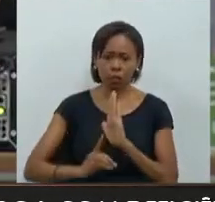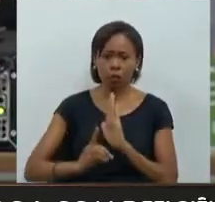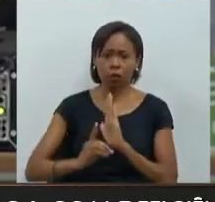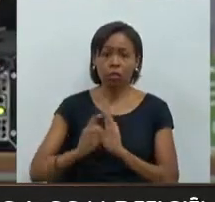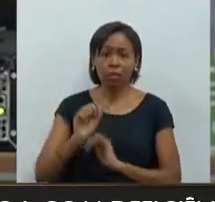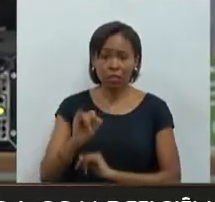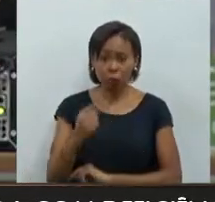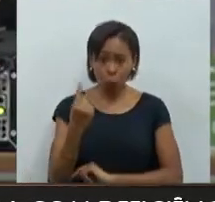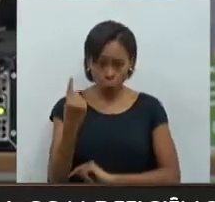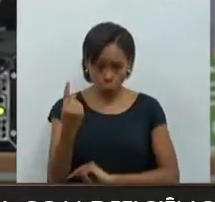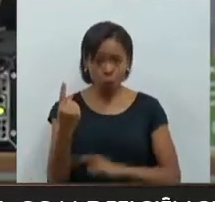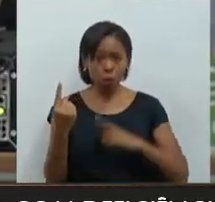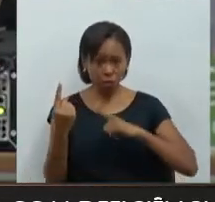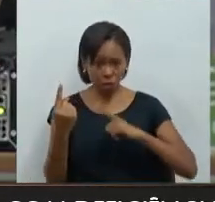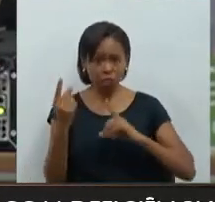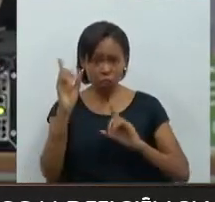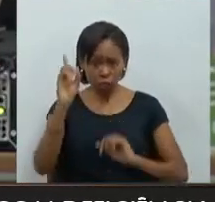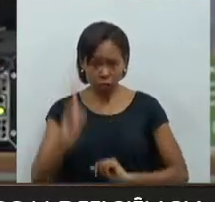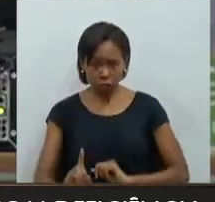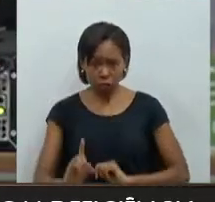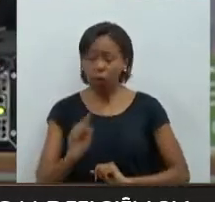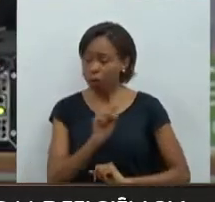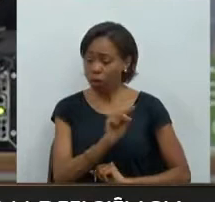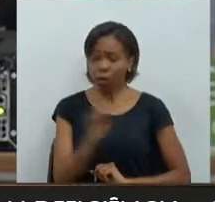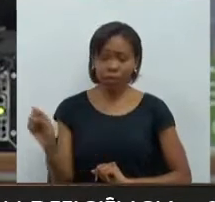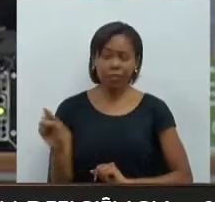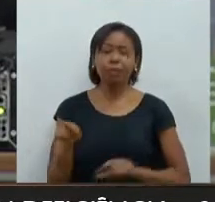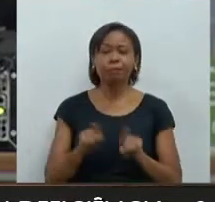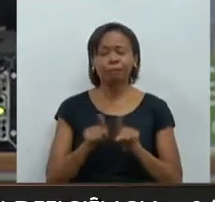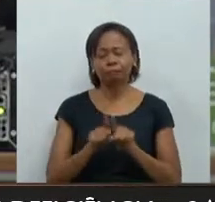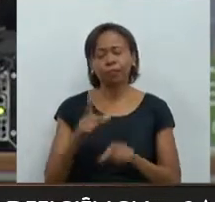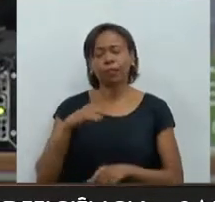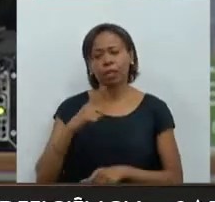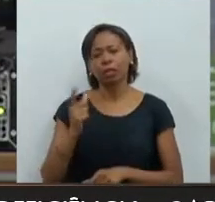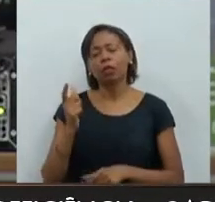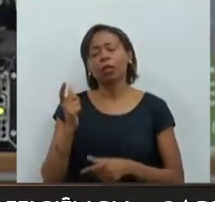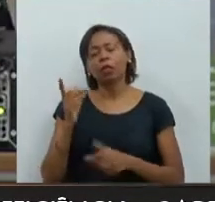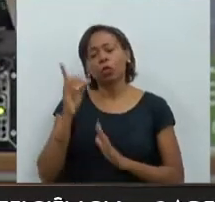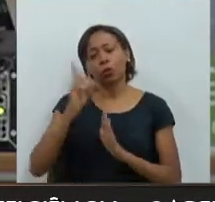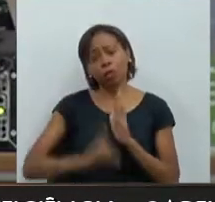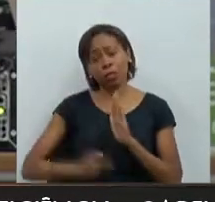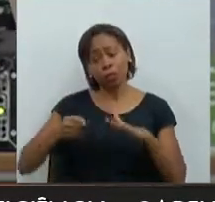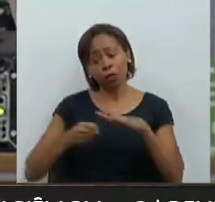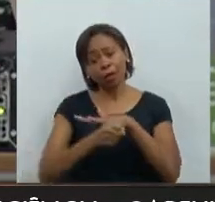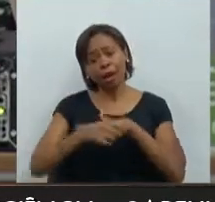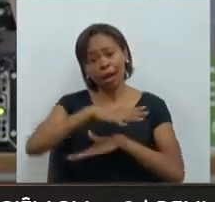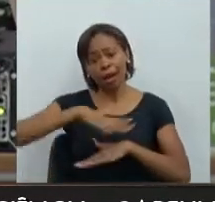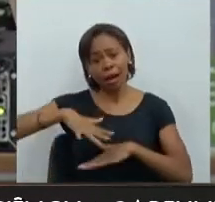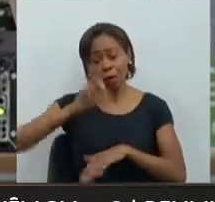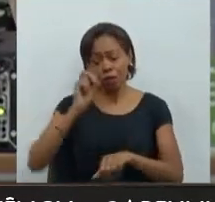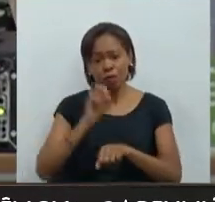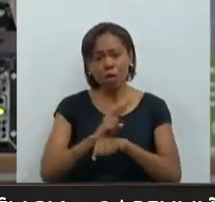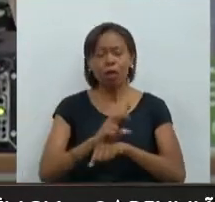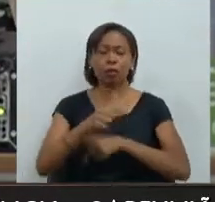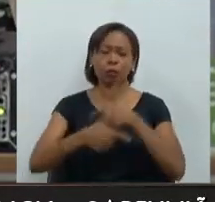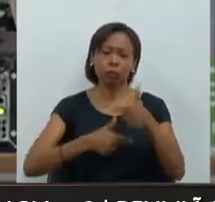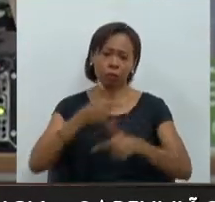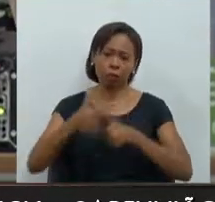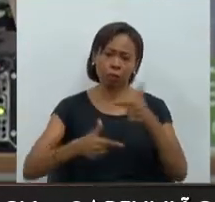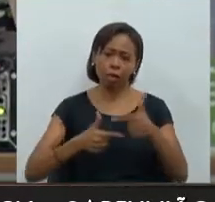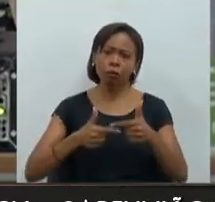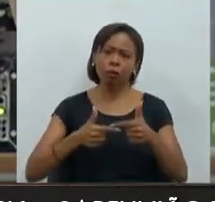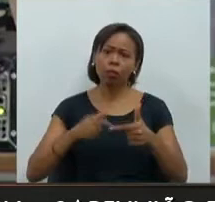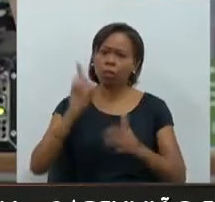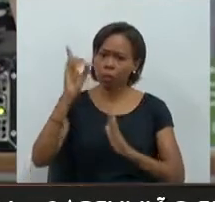tem, eles também têm esse direito de estar inserido no mercado de trabalho. Eles têm direito de serem